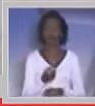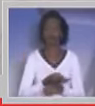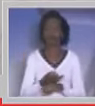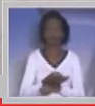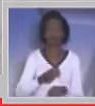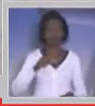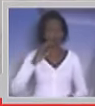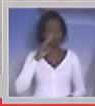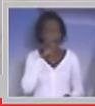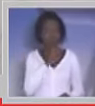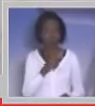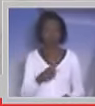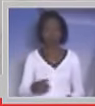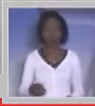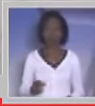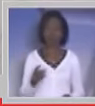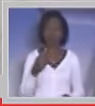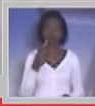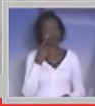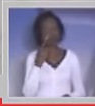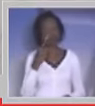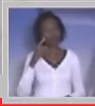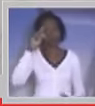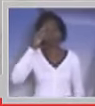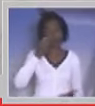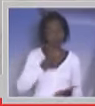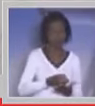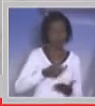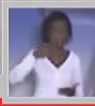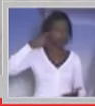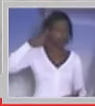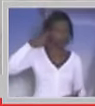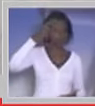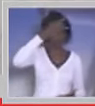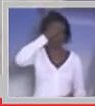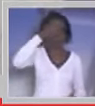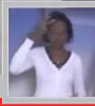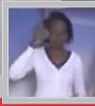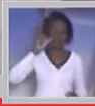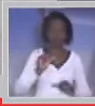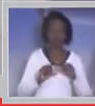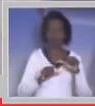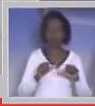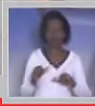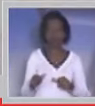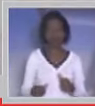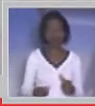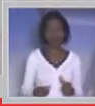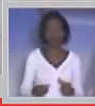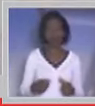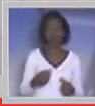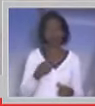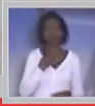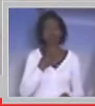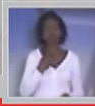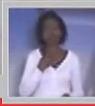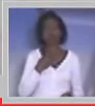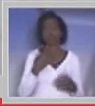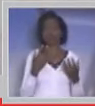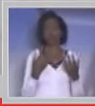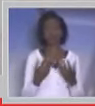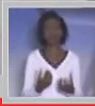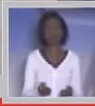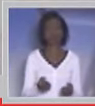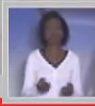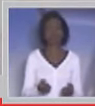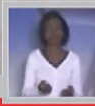decisão do prefeito Dória seja revertida né porque nós não podemos aceitar que